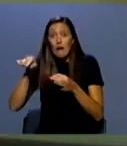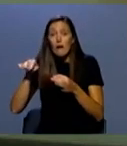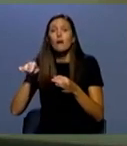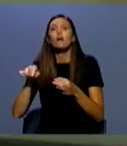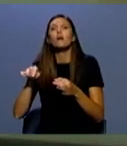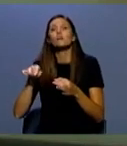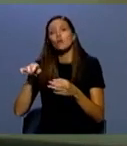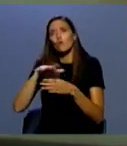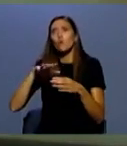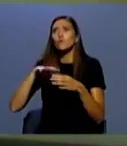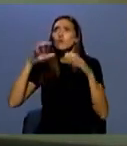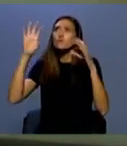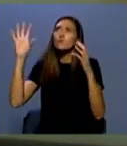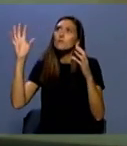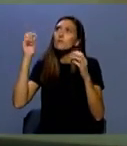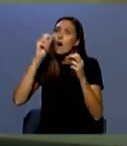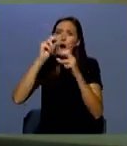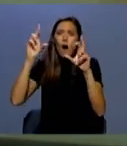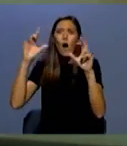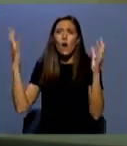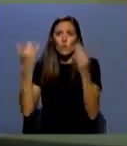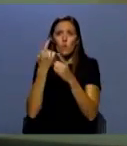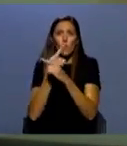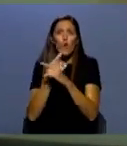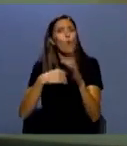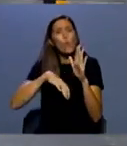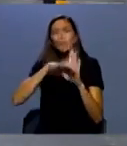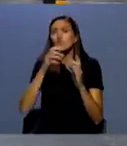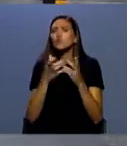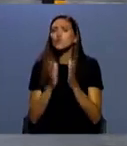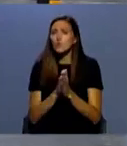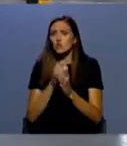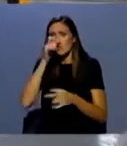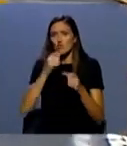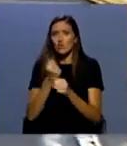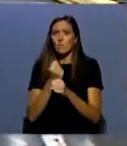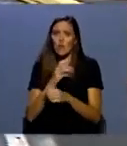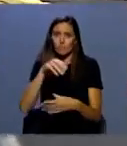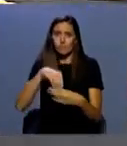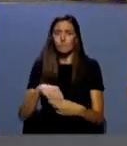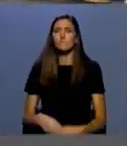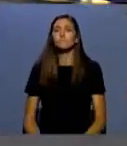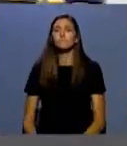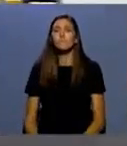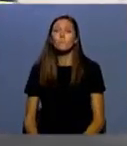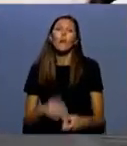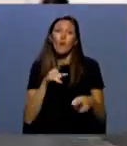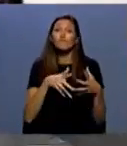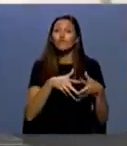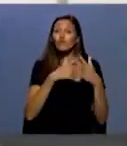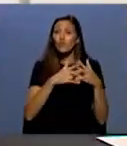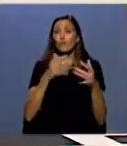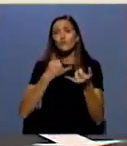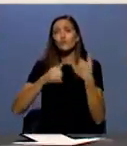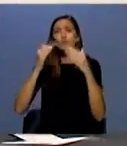zonas climatizadas com todas as condições para os profissionais. Esta é uma estrutura que irá substituir as tendas que